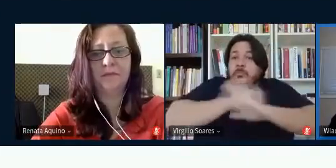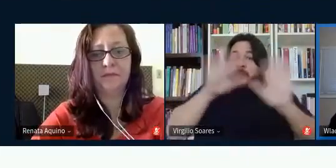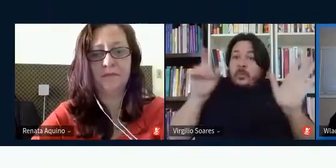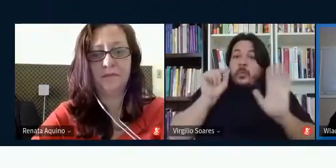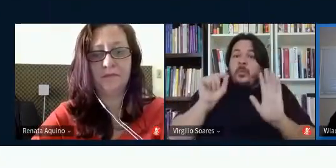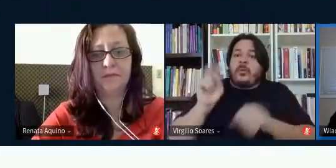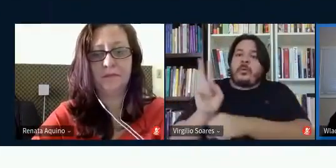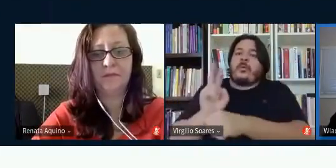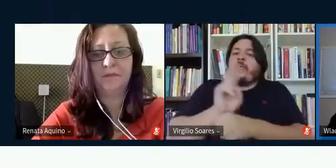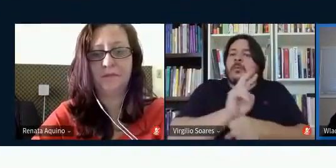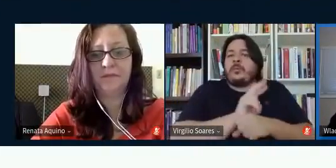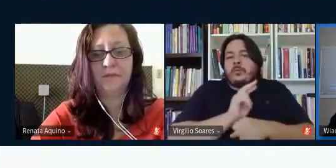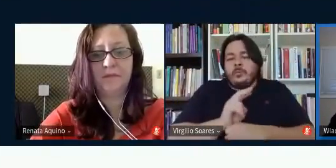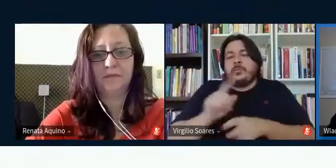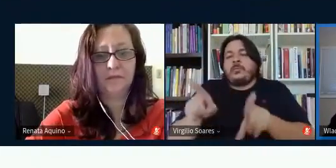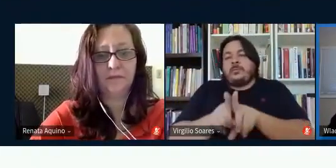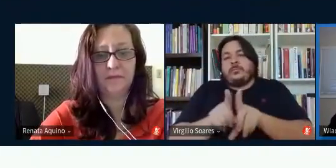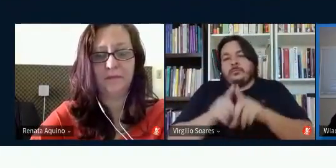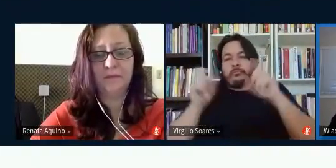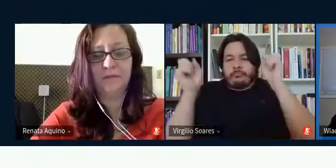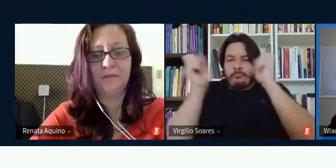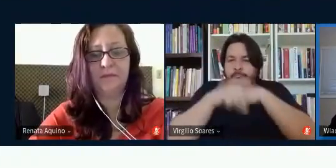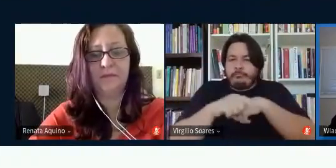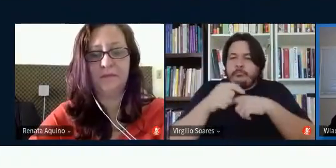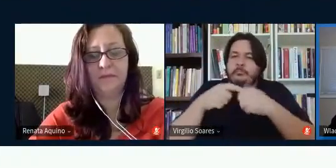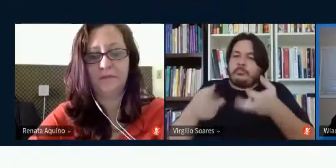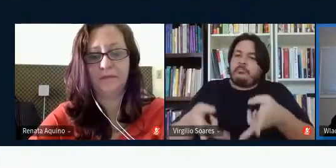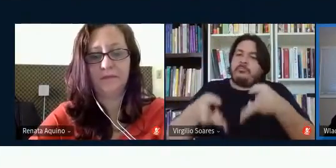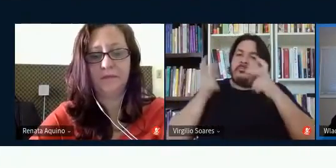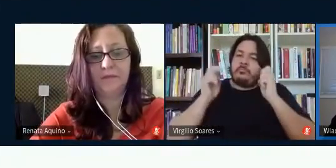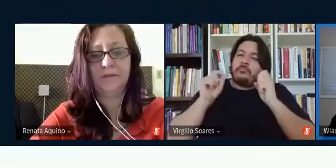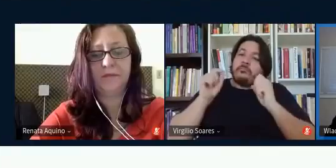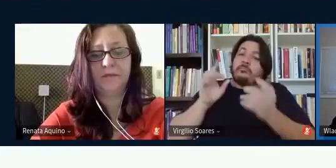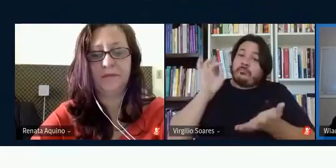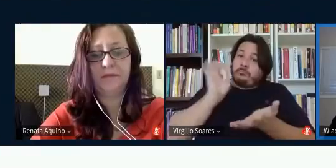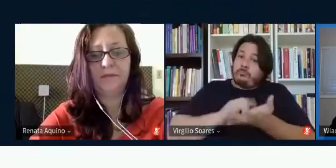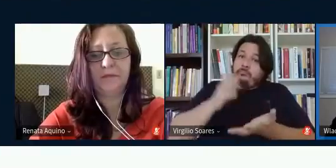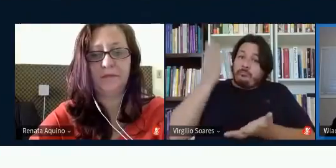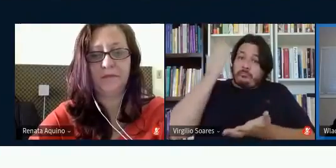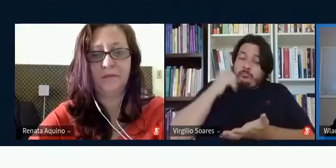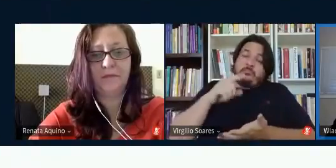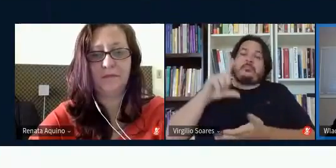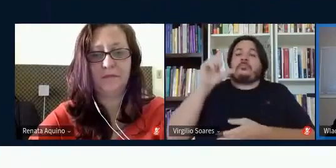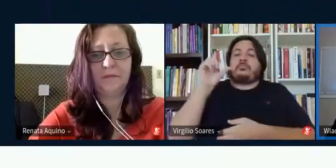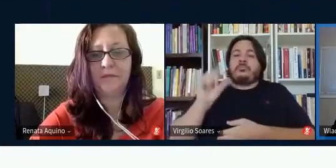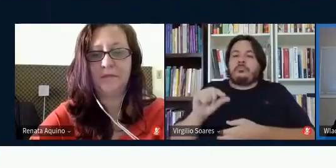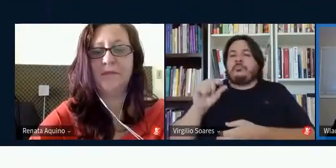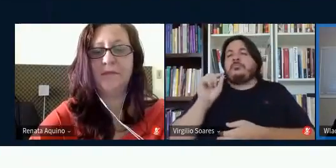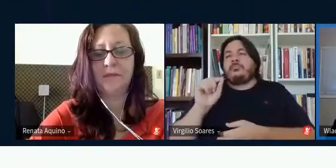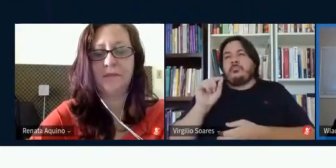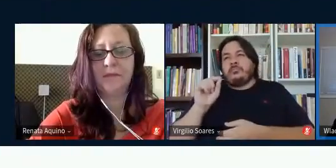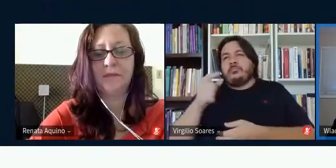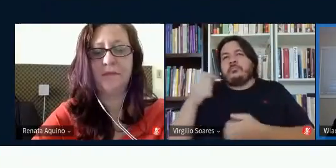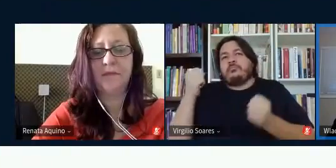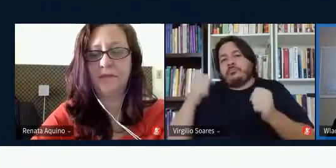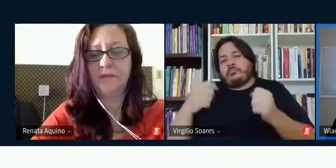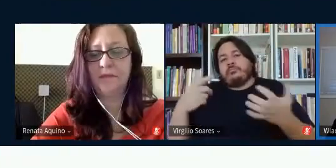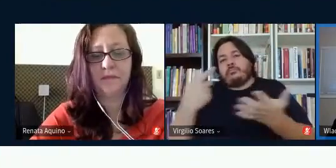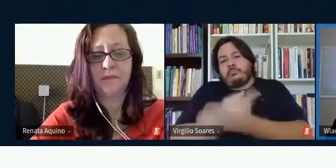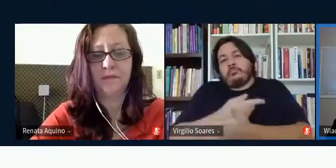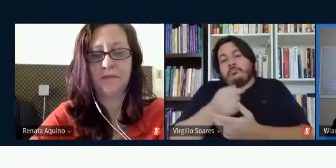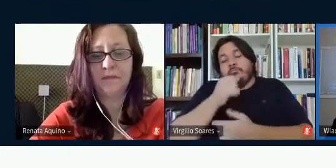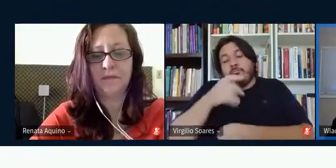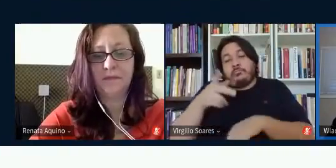cuidados, e tiveram dificuldade para reconhecer que, de fato, a gente sabe ainda muito pouco sobre o que pode continuar a vir. Alguns países, como os